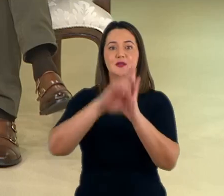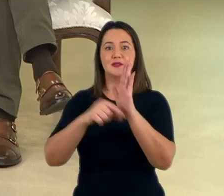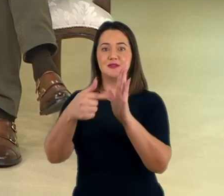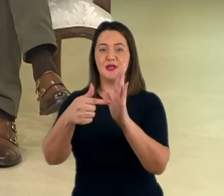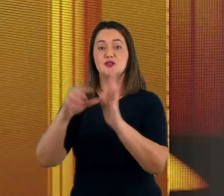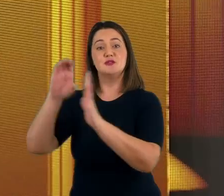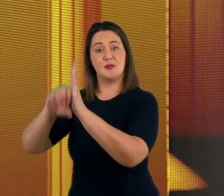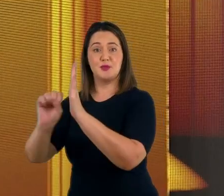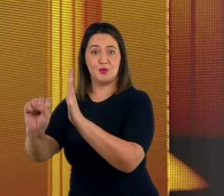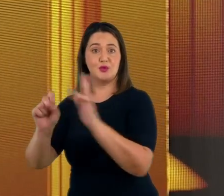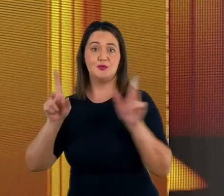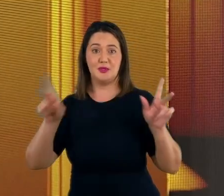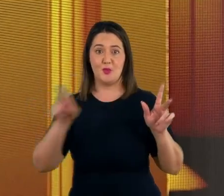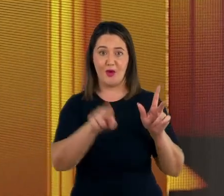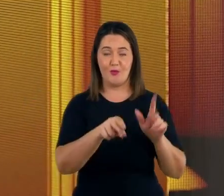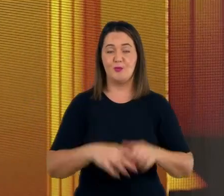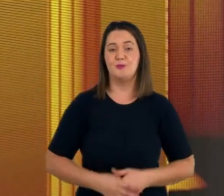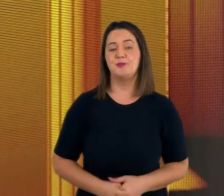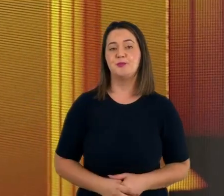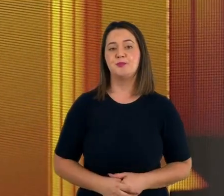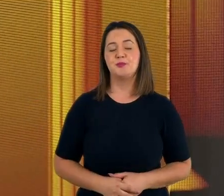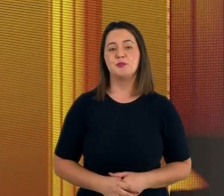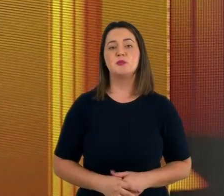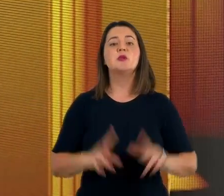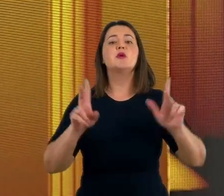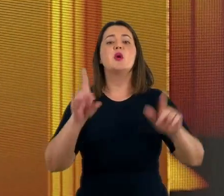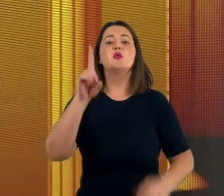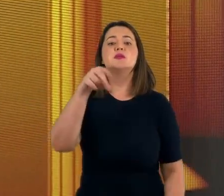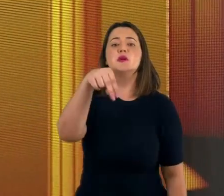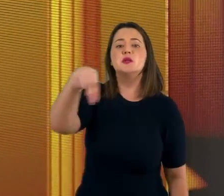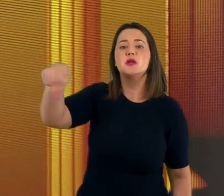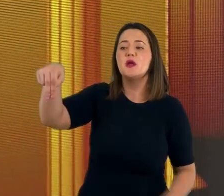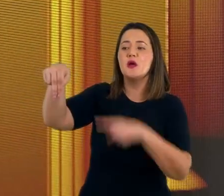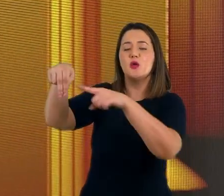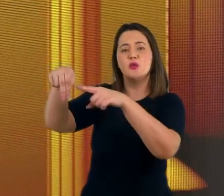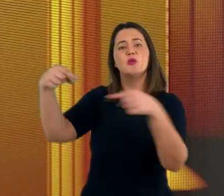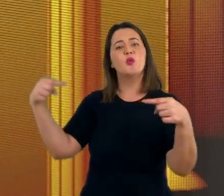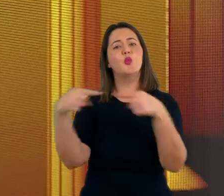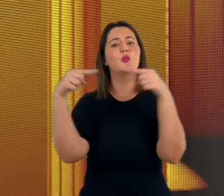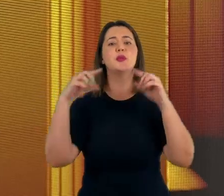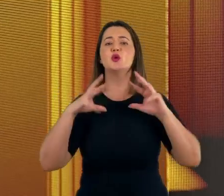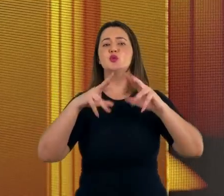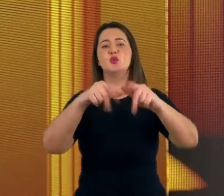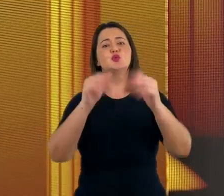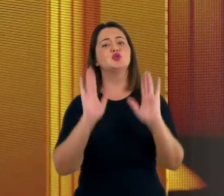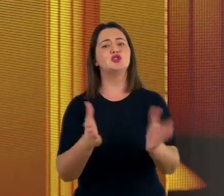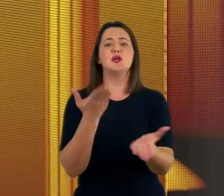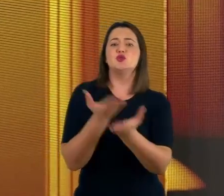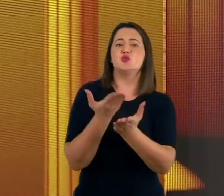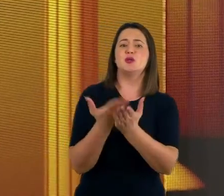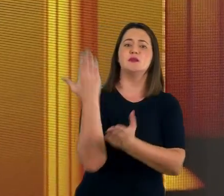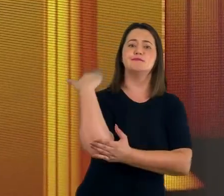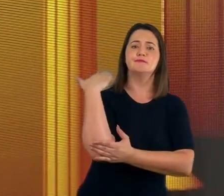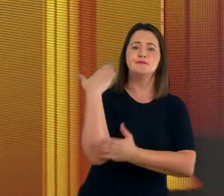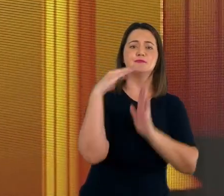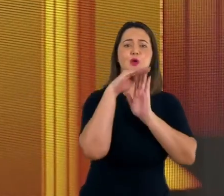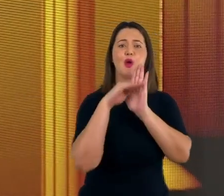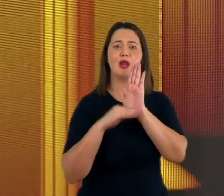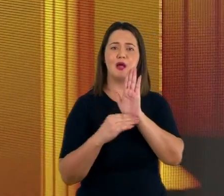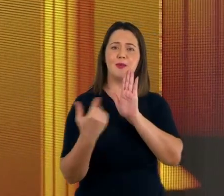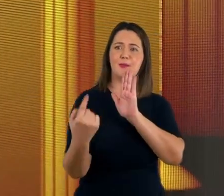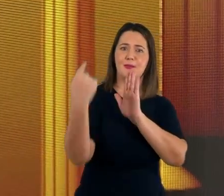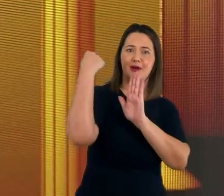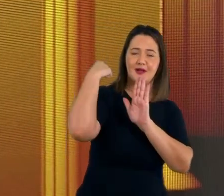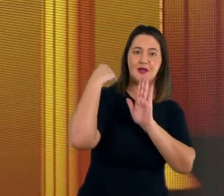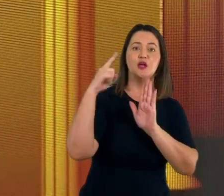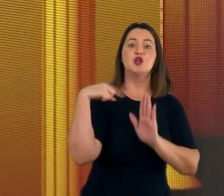fim. E o que nós vimos até aqui em relação a Daniel é consistente com tudo que foi mostrado antes, ou seja,